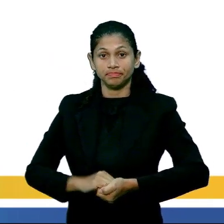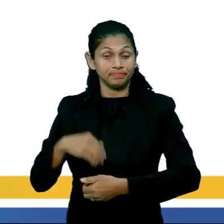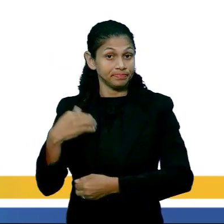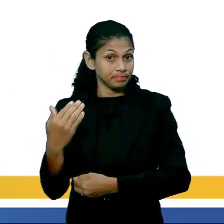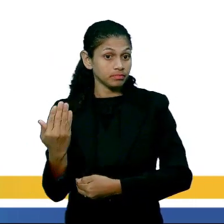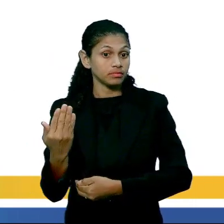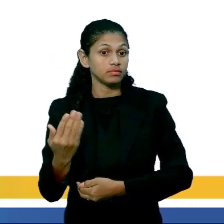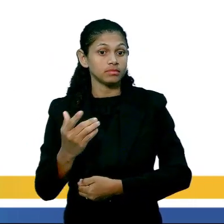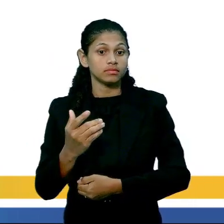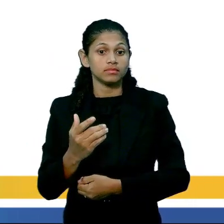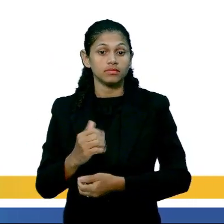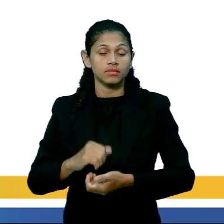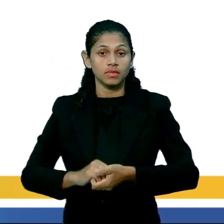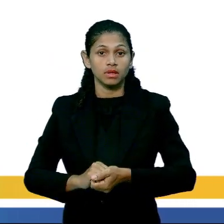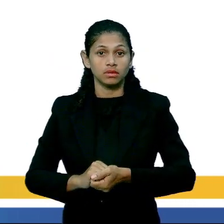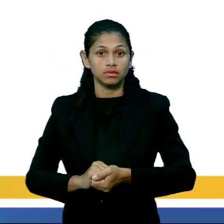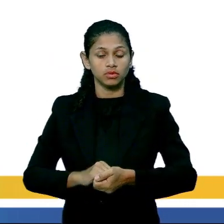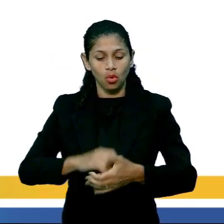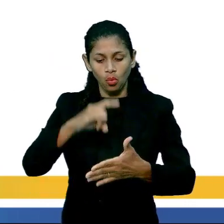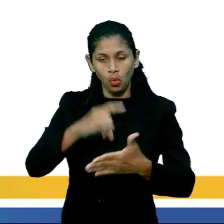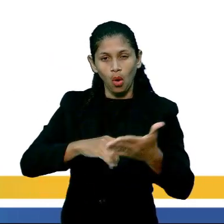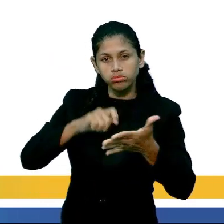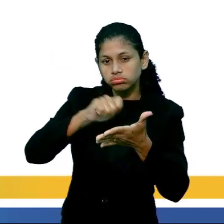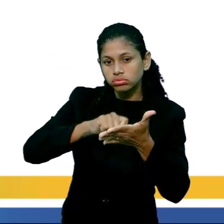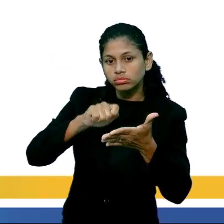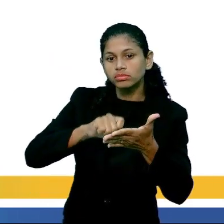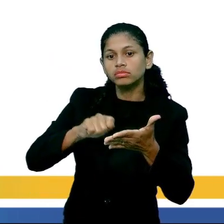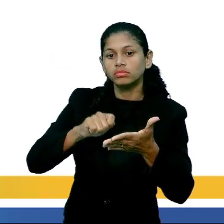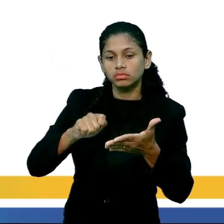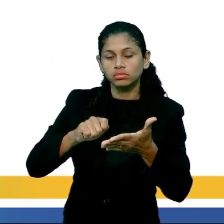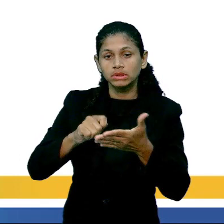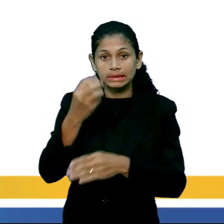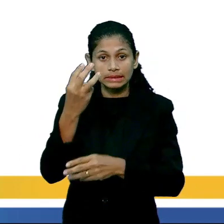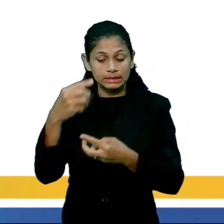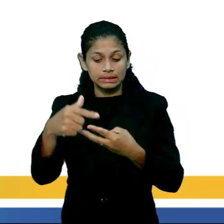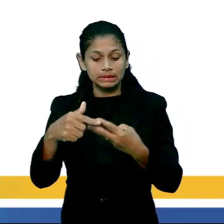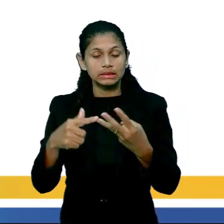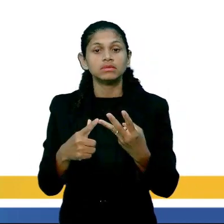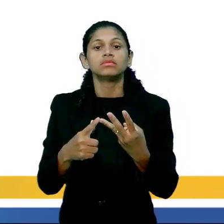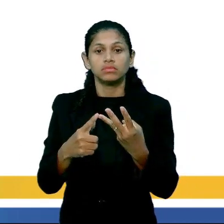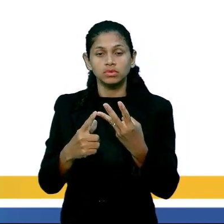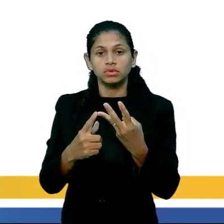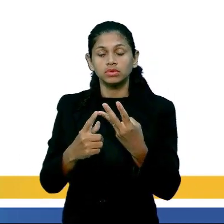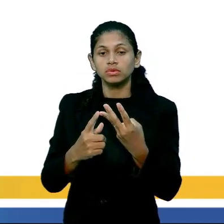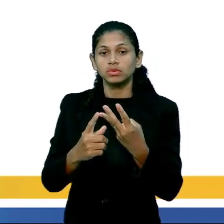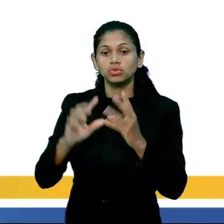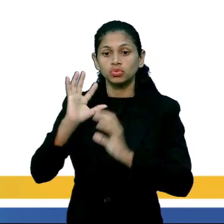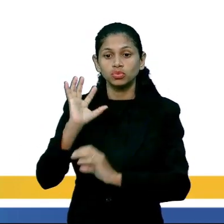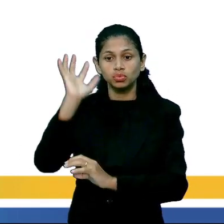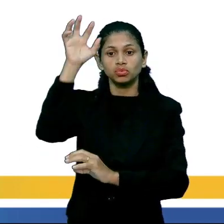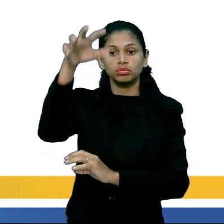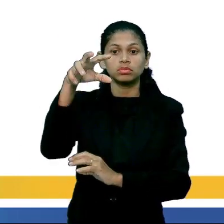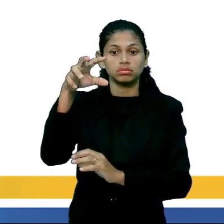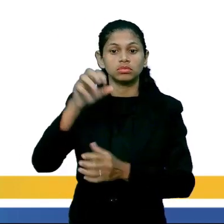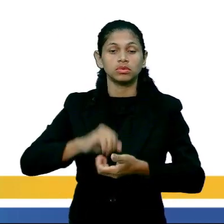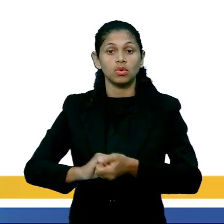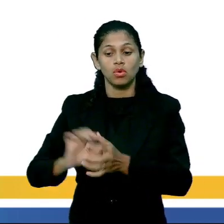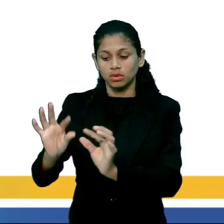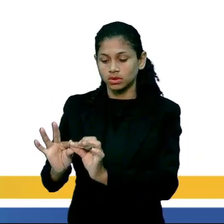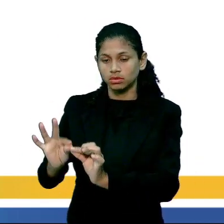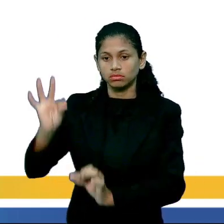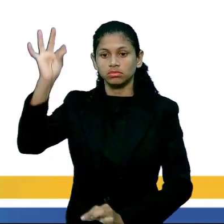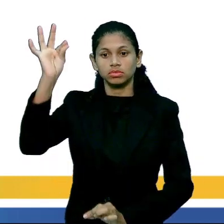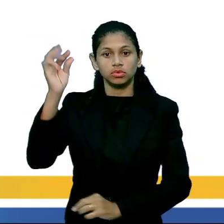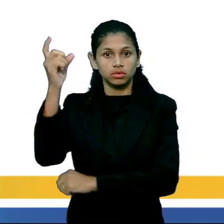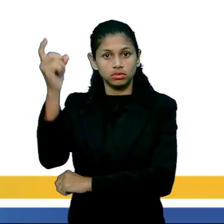Além disso será o contratados outros três jogadores com alturas x y